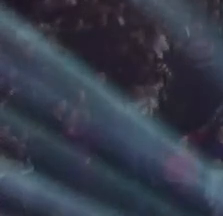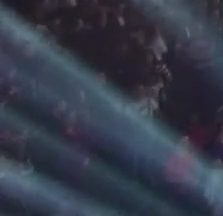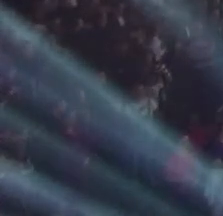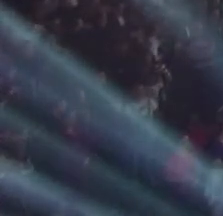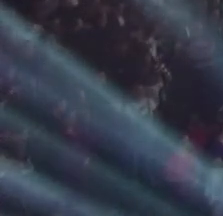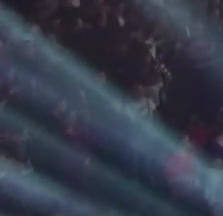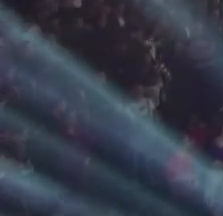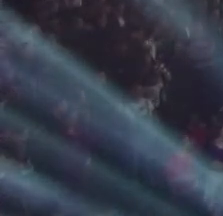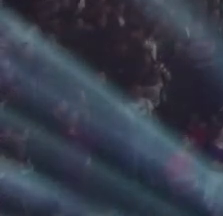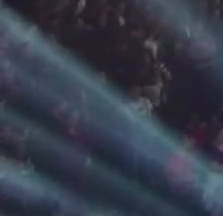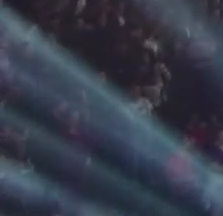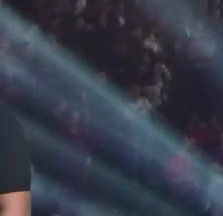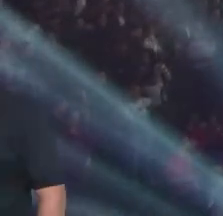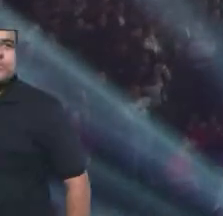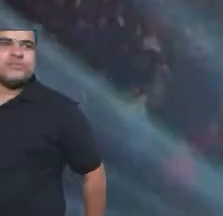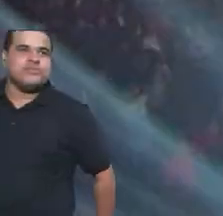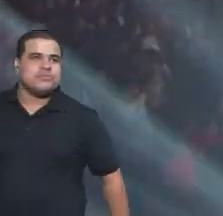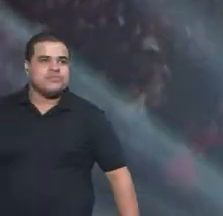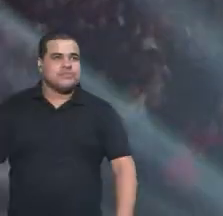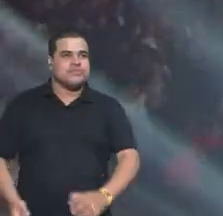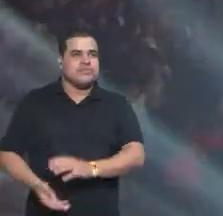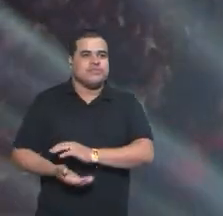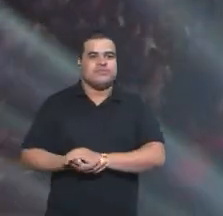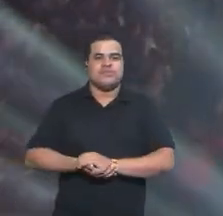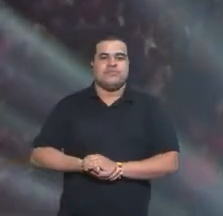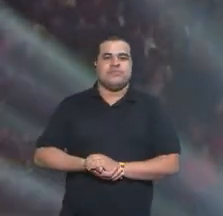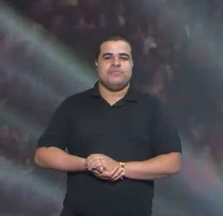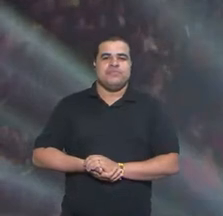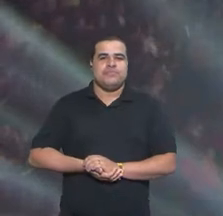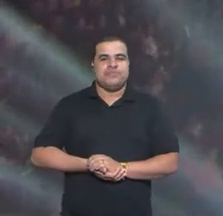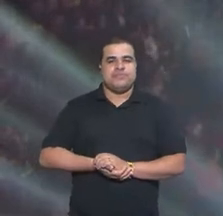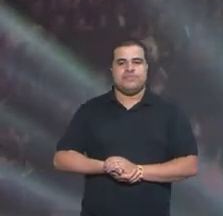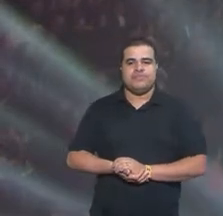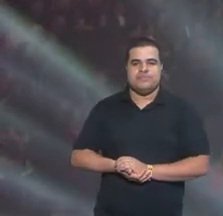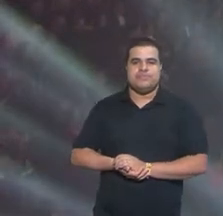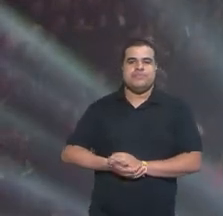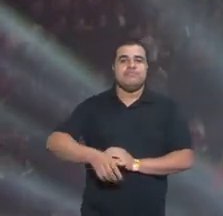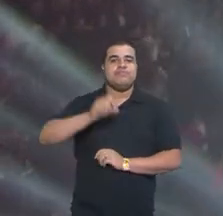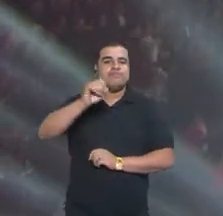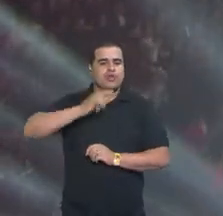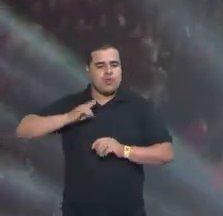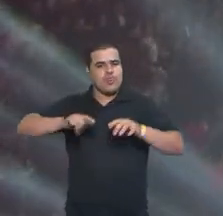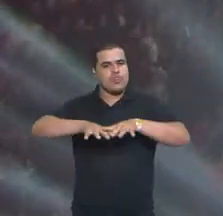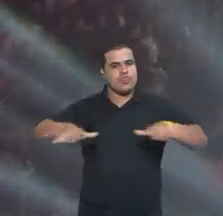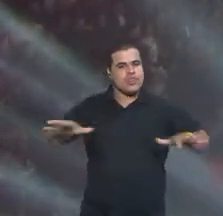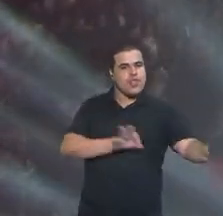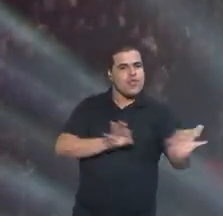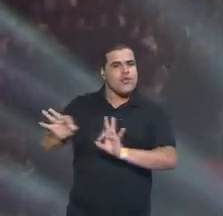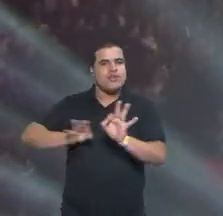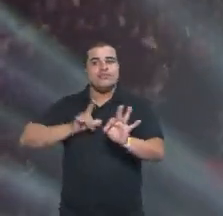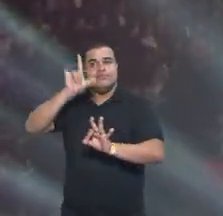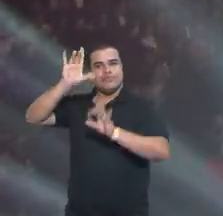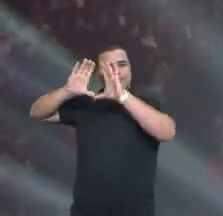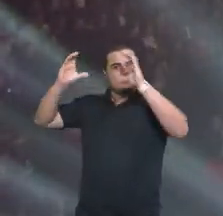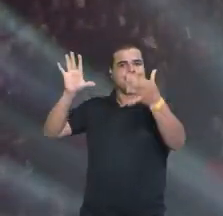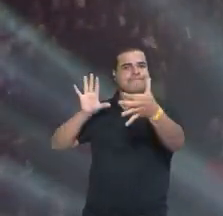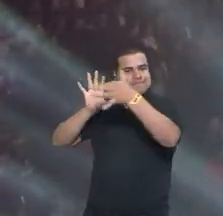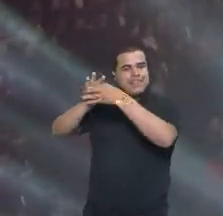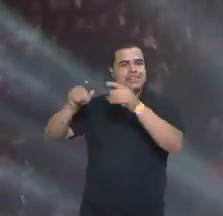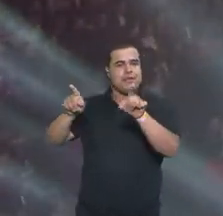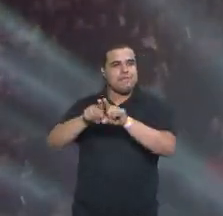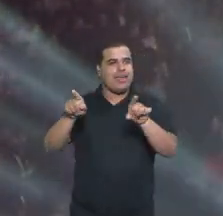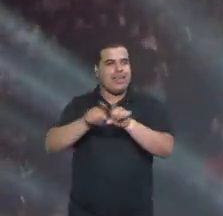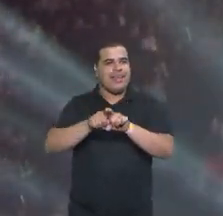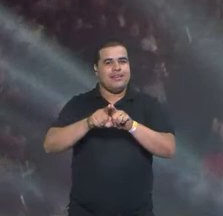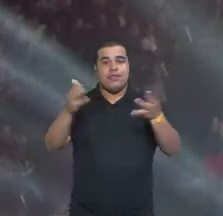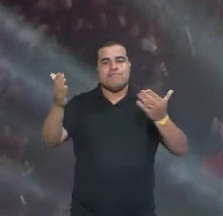O que é ligado na terra mais forte que é ligado na terra glória a Deus